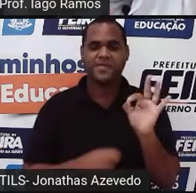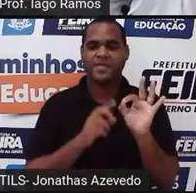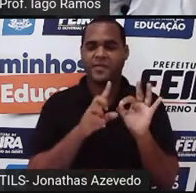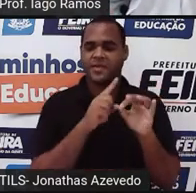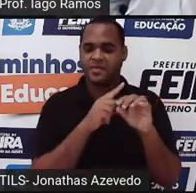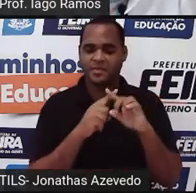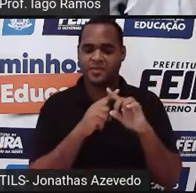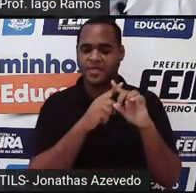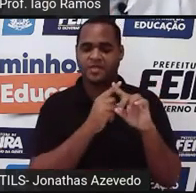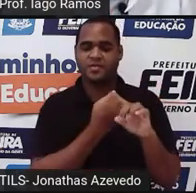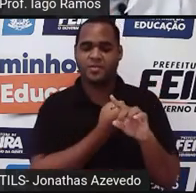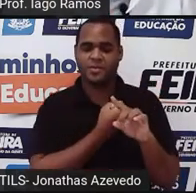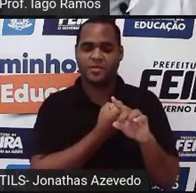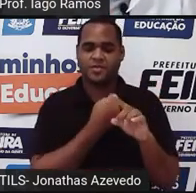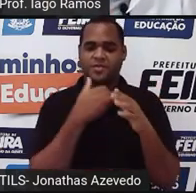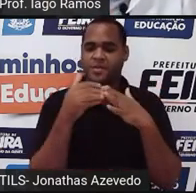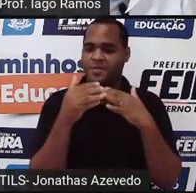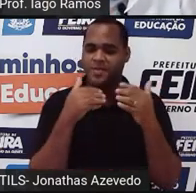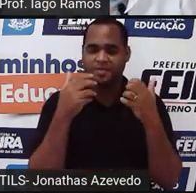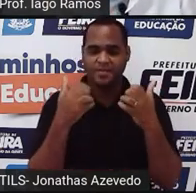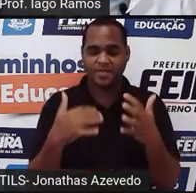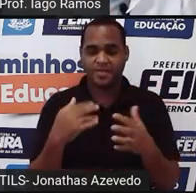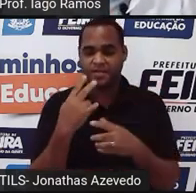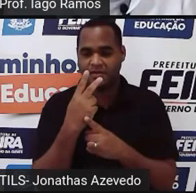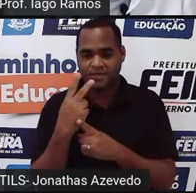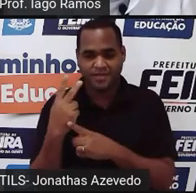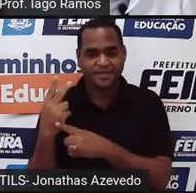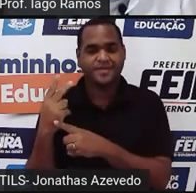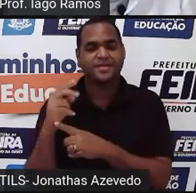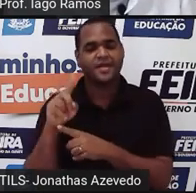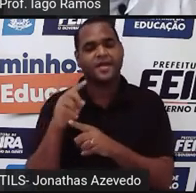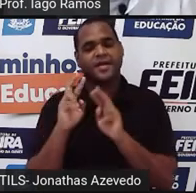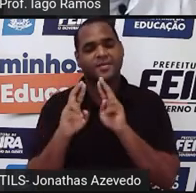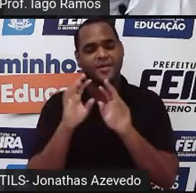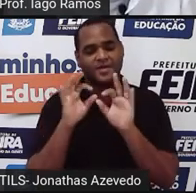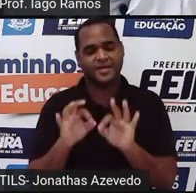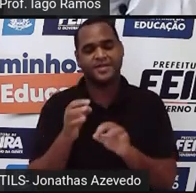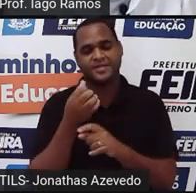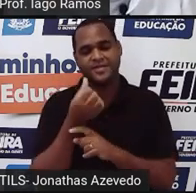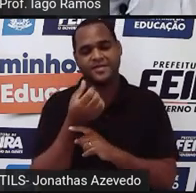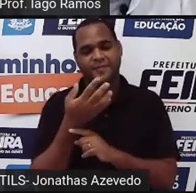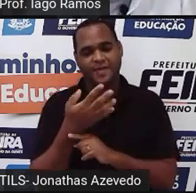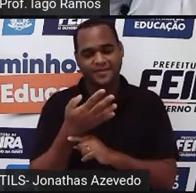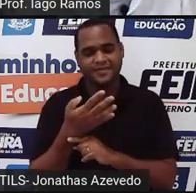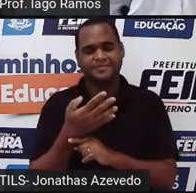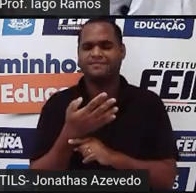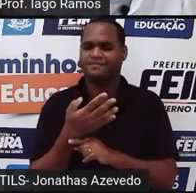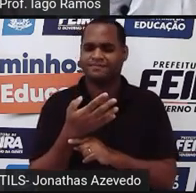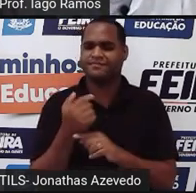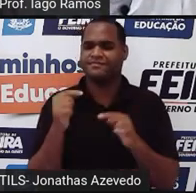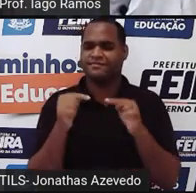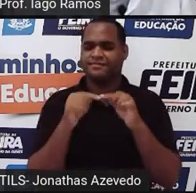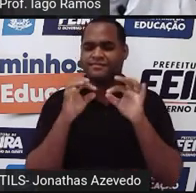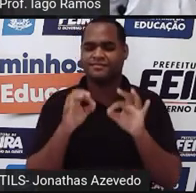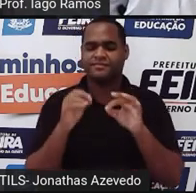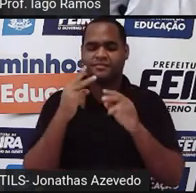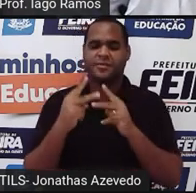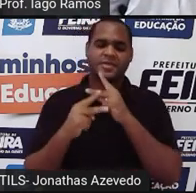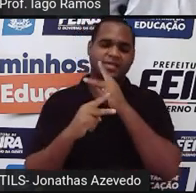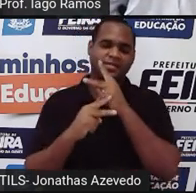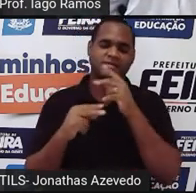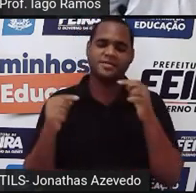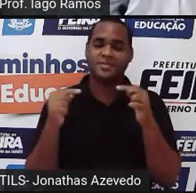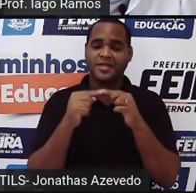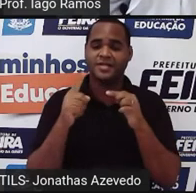todos esses números de dois né vai dar o resultado de 64 por isso e uma potência de uma potência